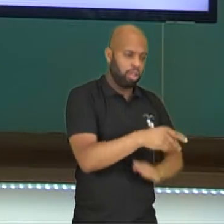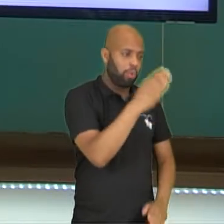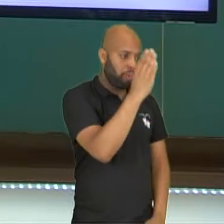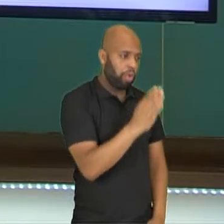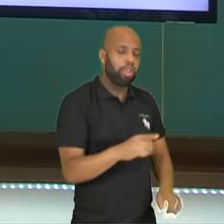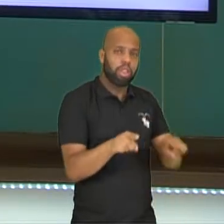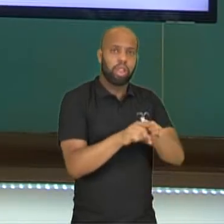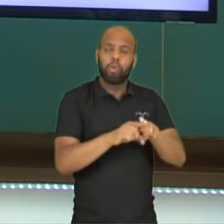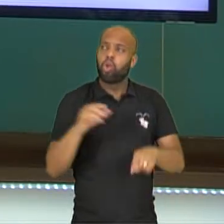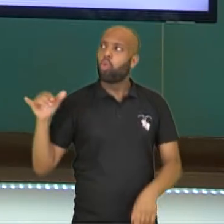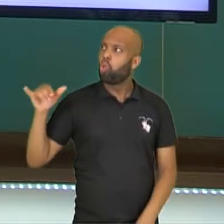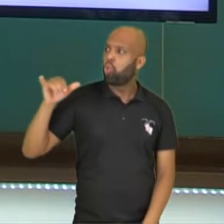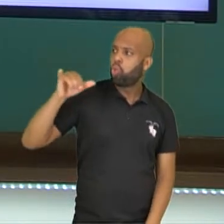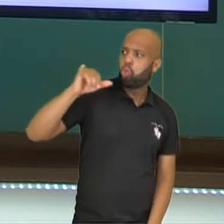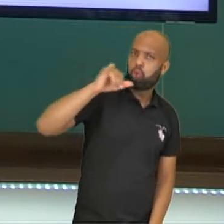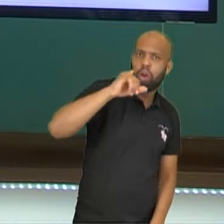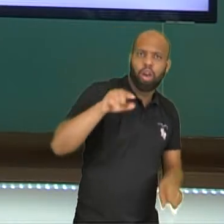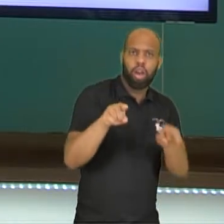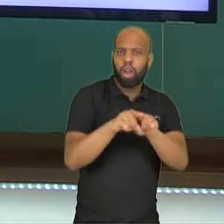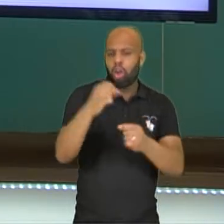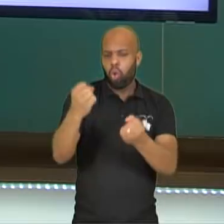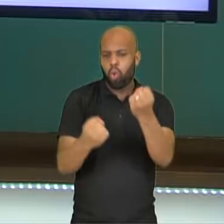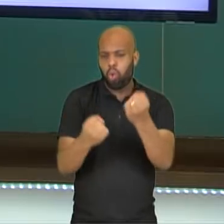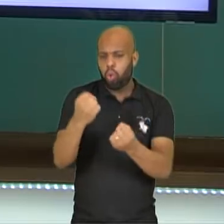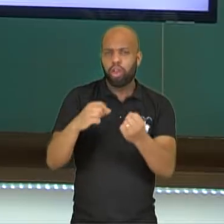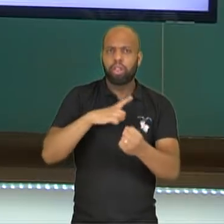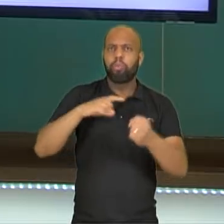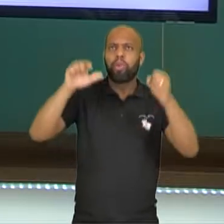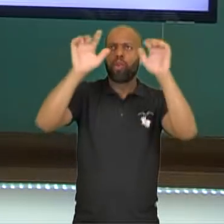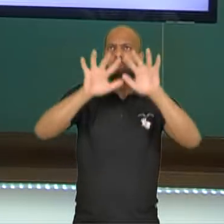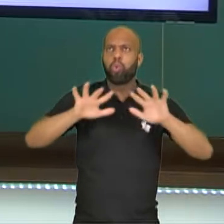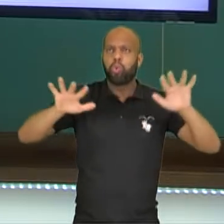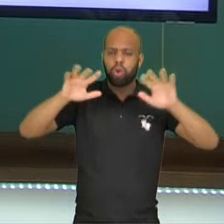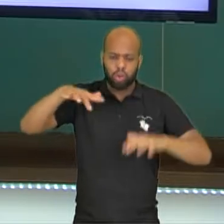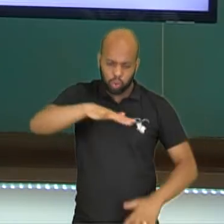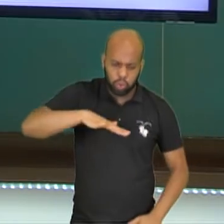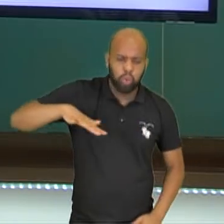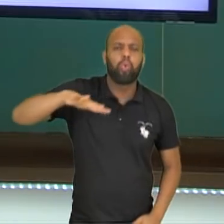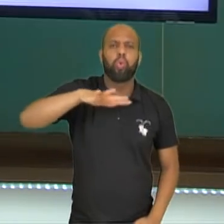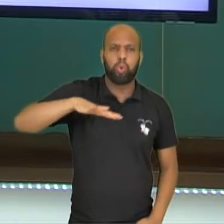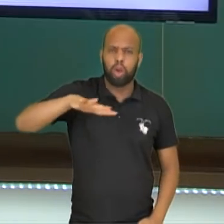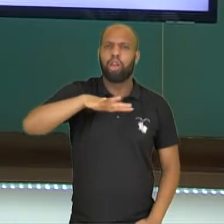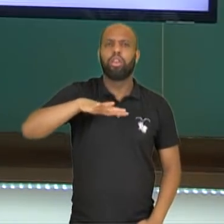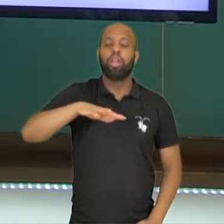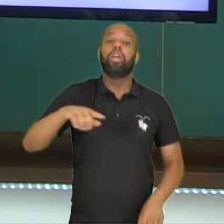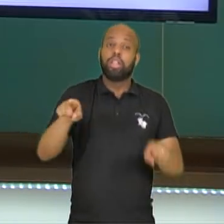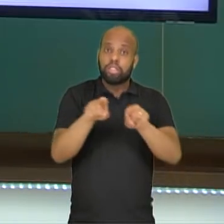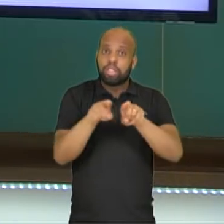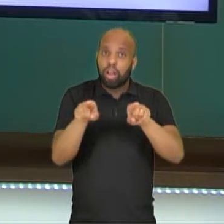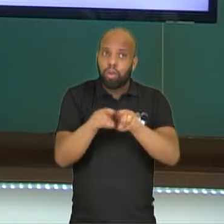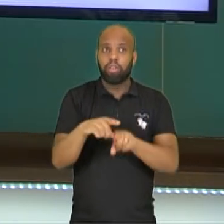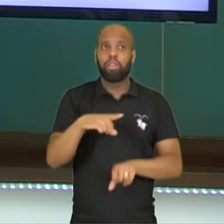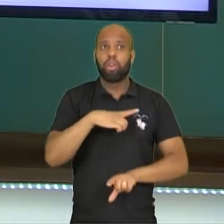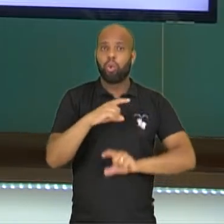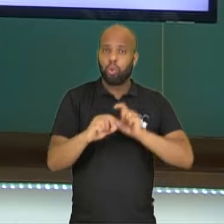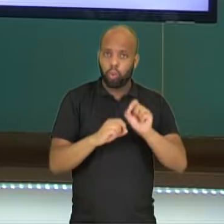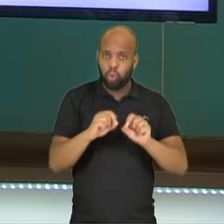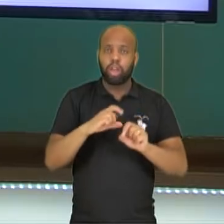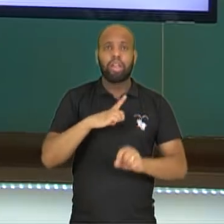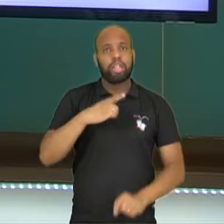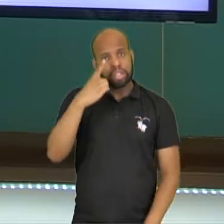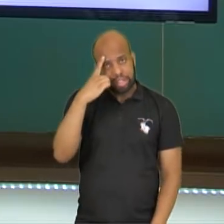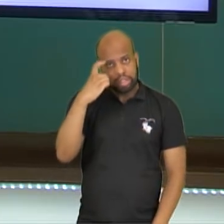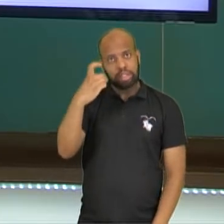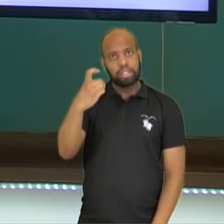certo? E a exploração do espaço, certo? E também com essa mesma linha, nessa mesma tendência, você tem aqui a